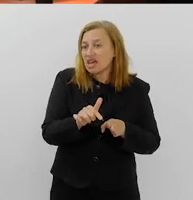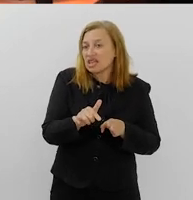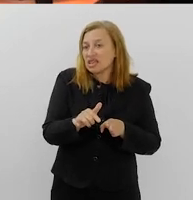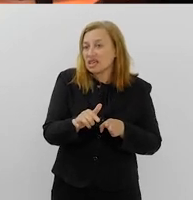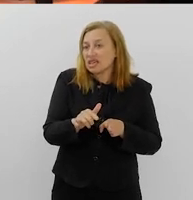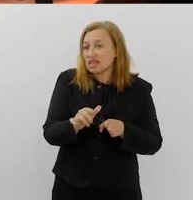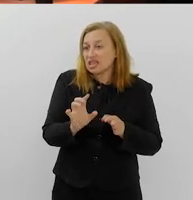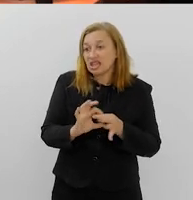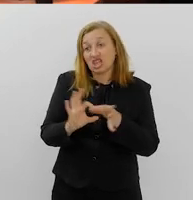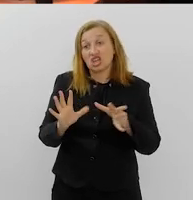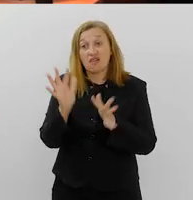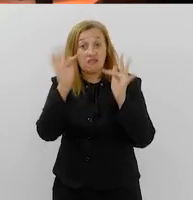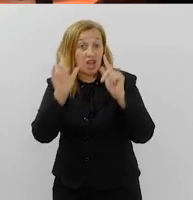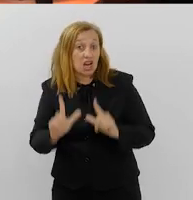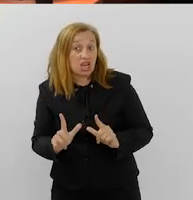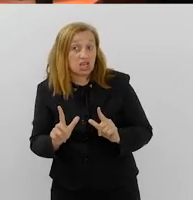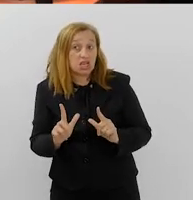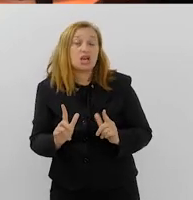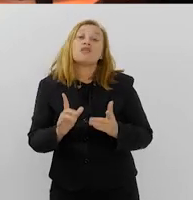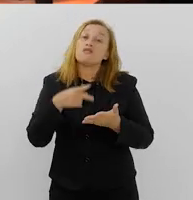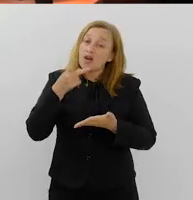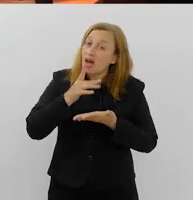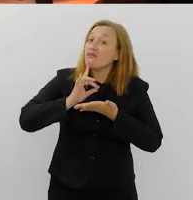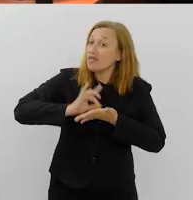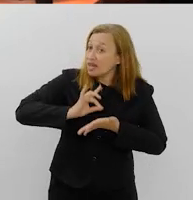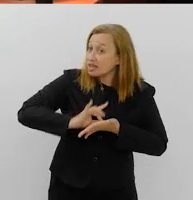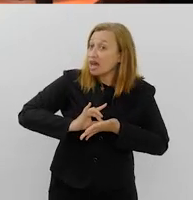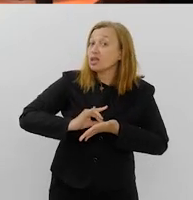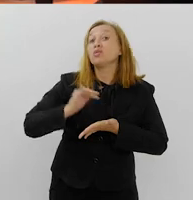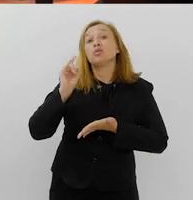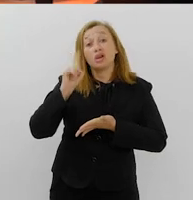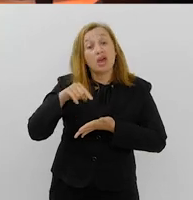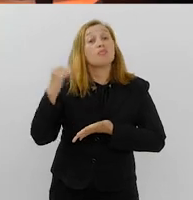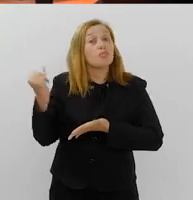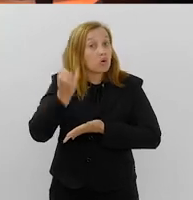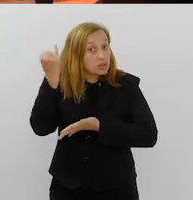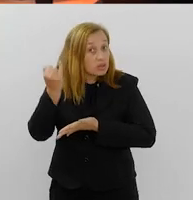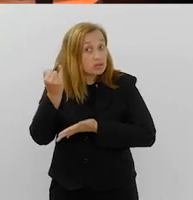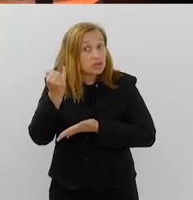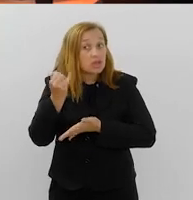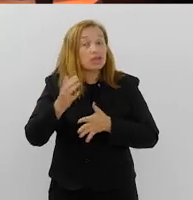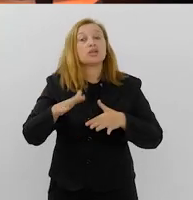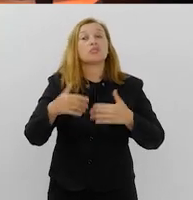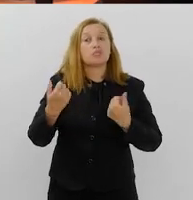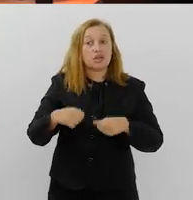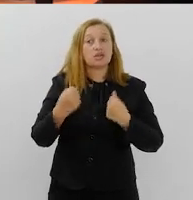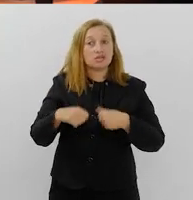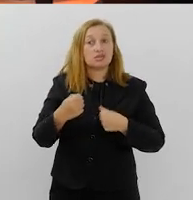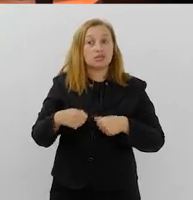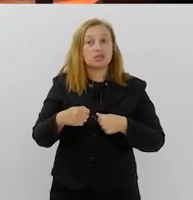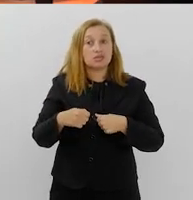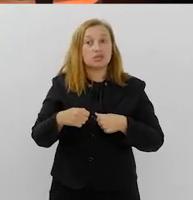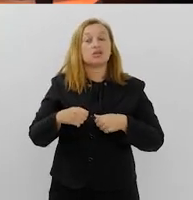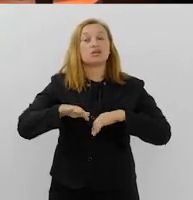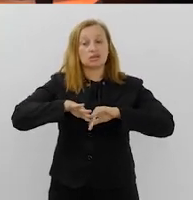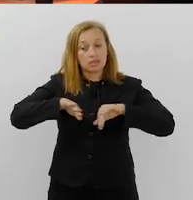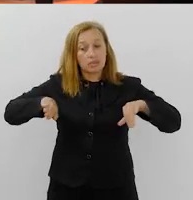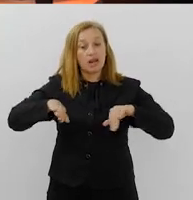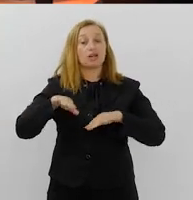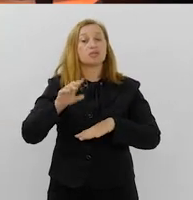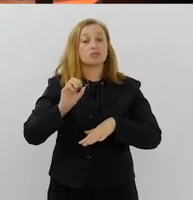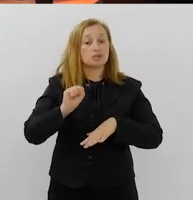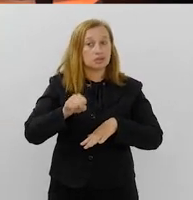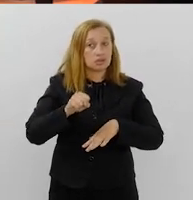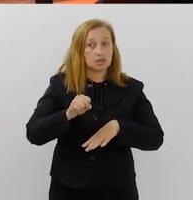de agradar. Né? A gente tem que falar as verdades e o que é necessário. Então tem que se manter, eu acho que